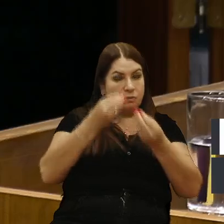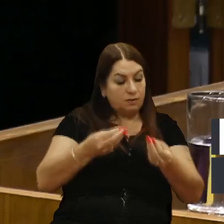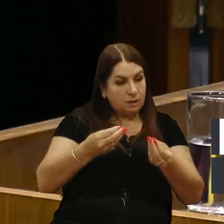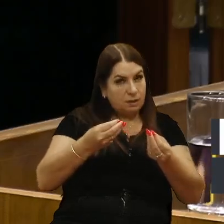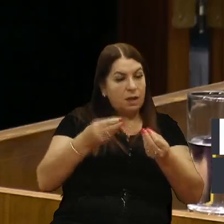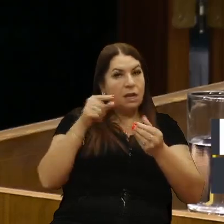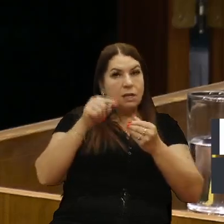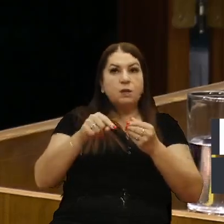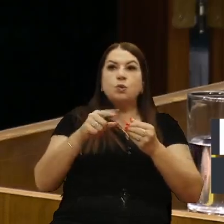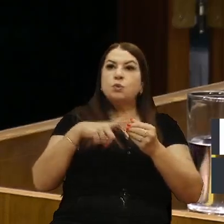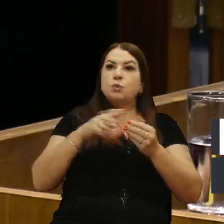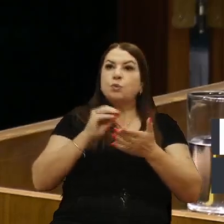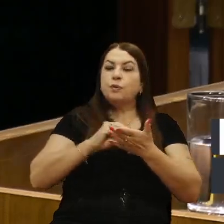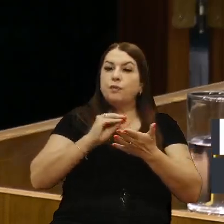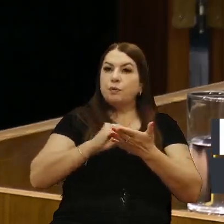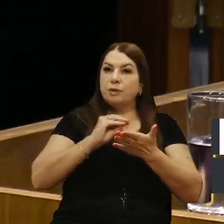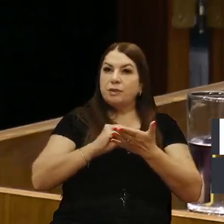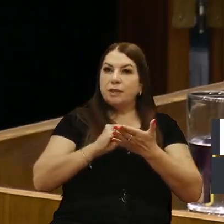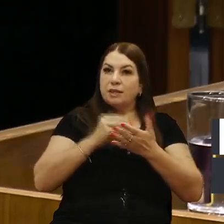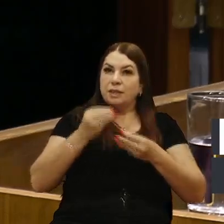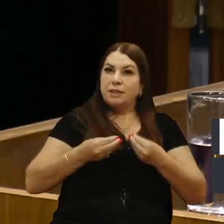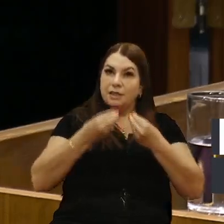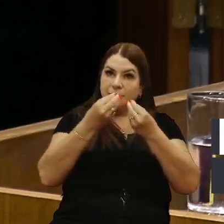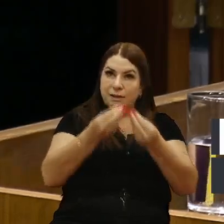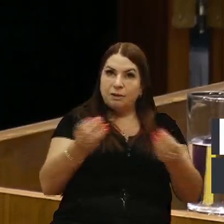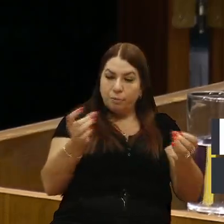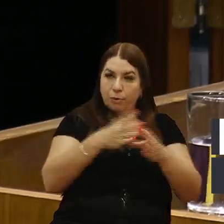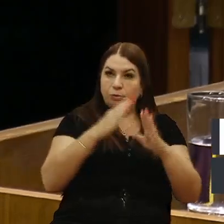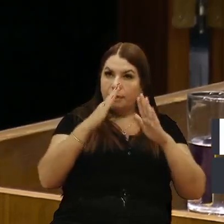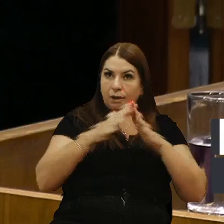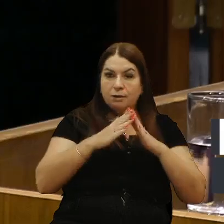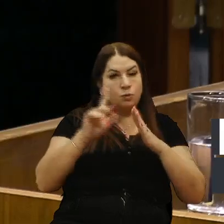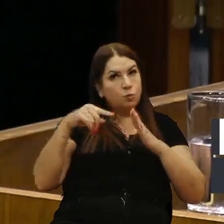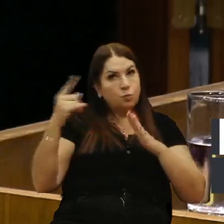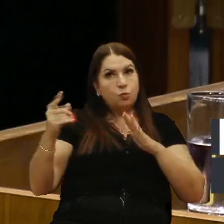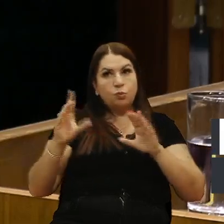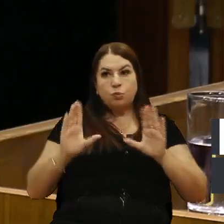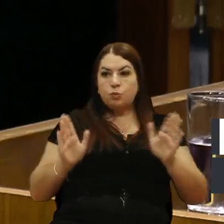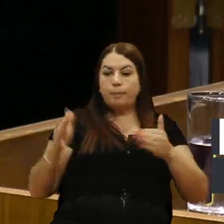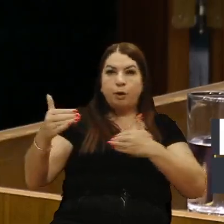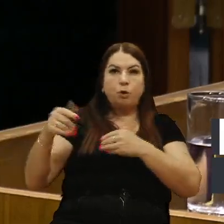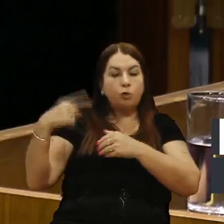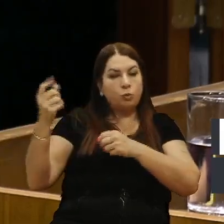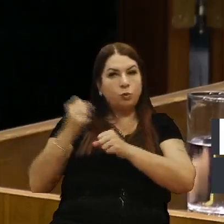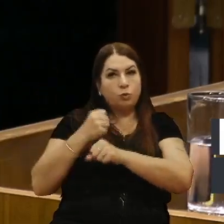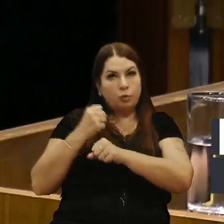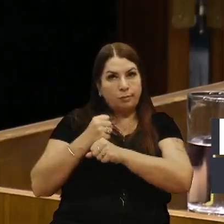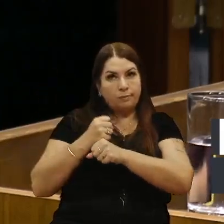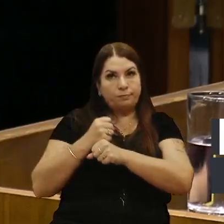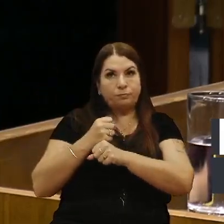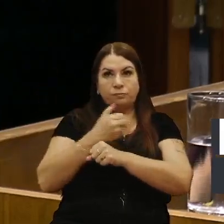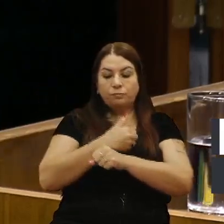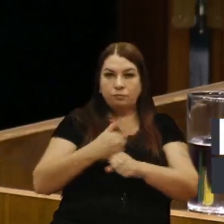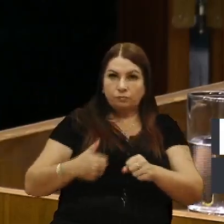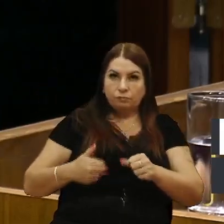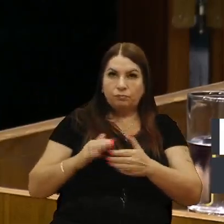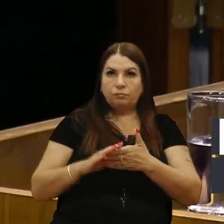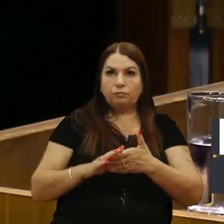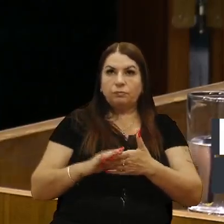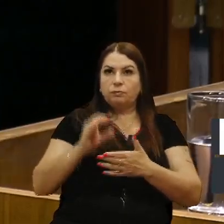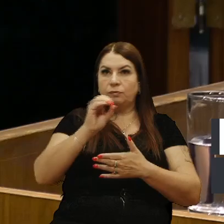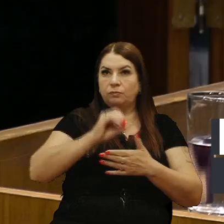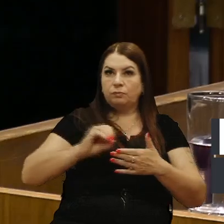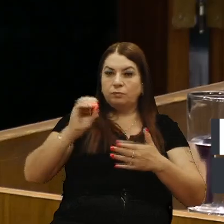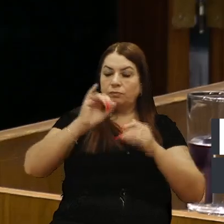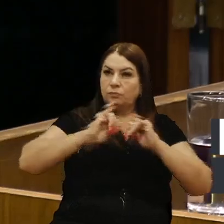Então, é isso que está faltando, as entregas. Assim como outros pacotes em outras obras. O governo é ótimo